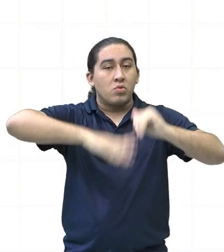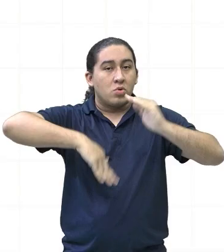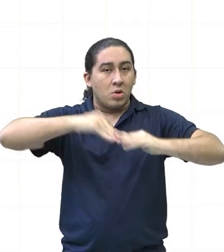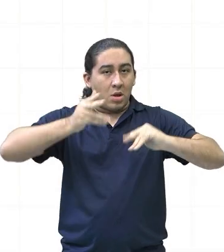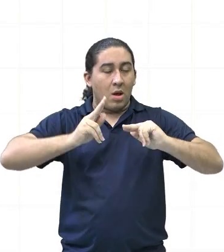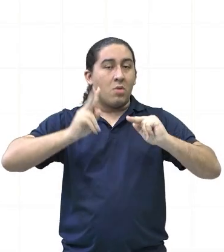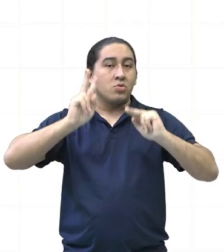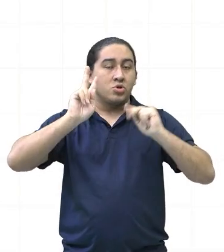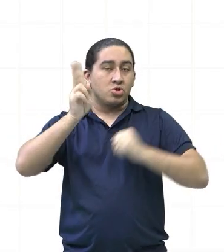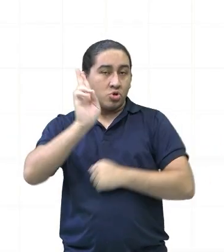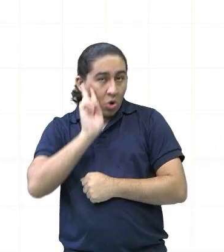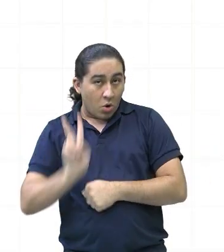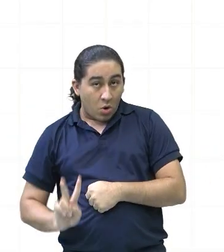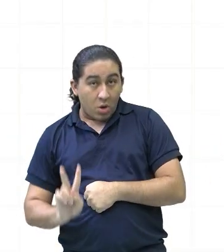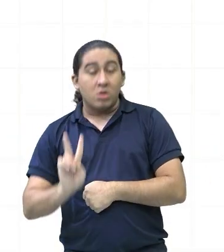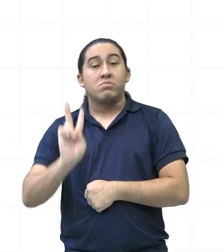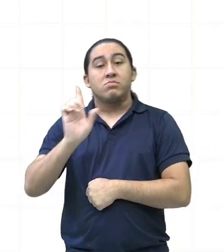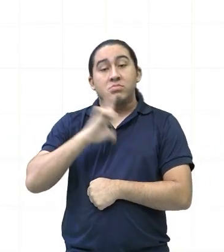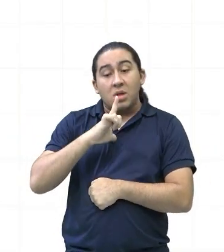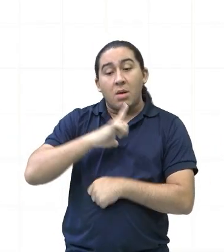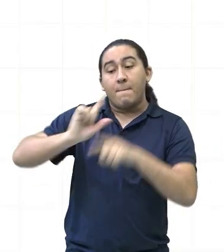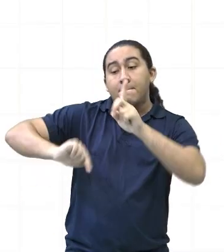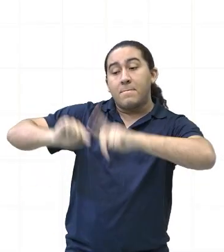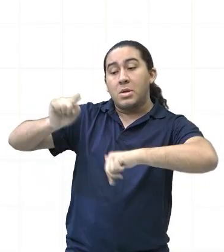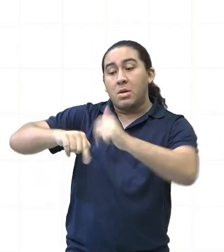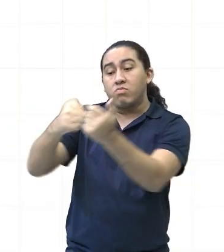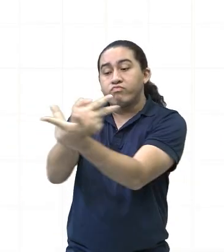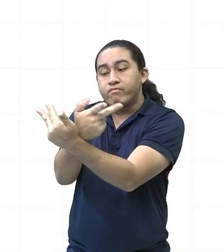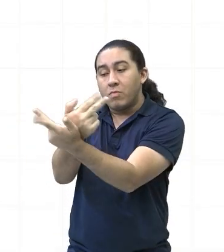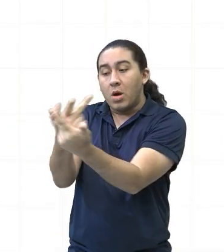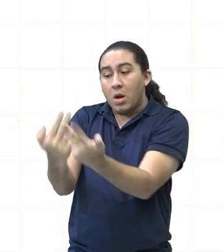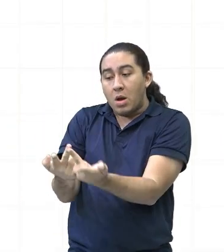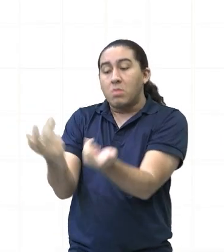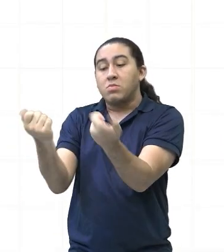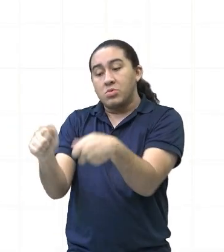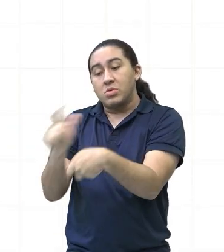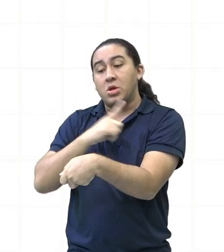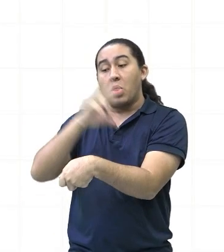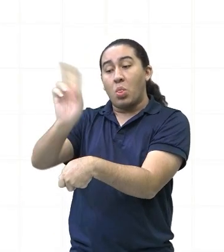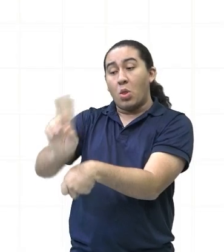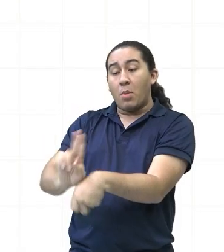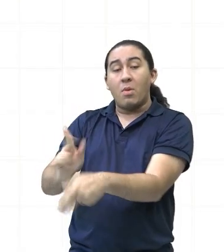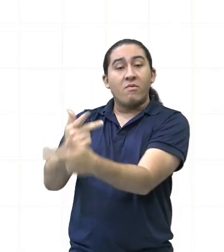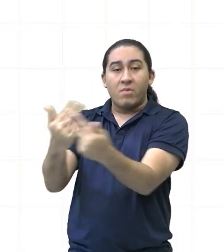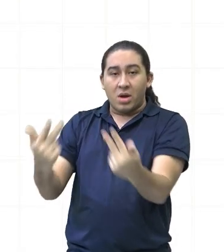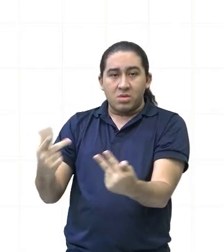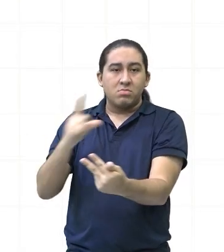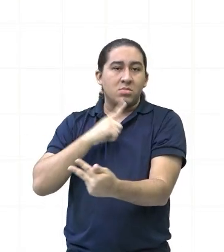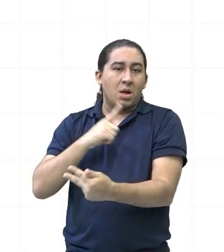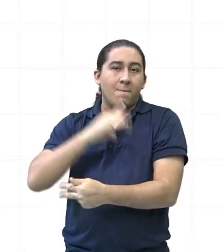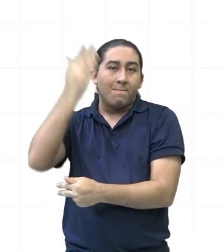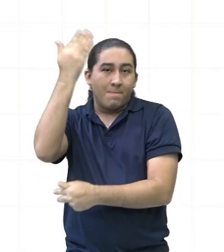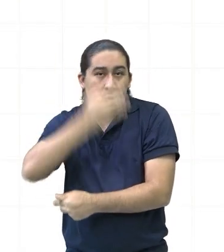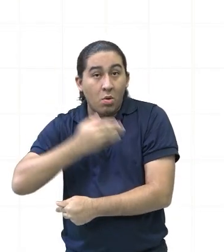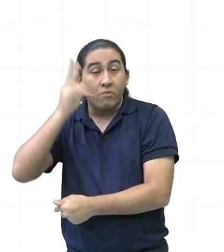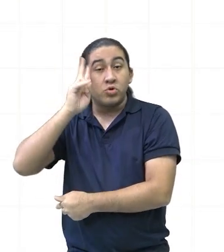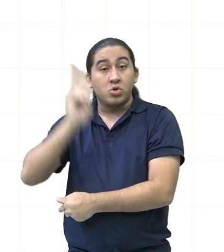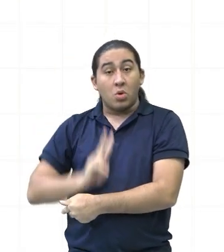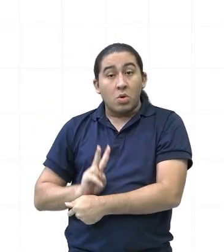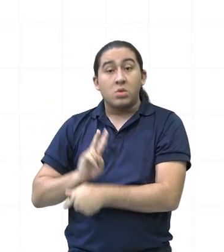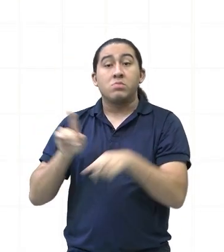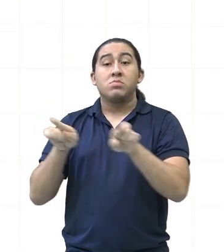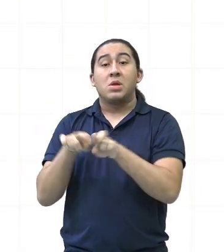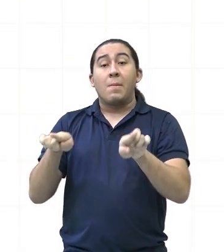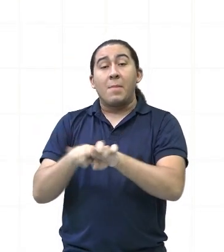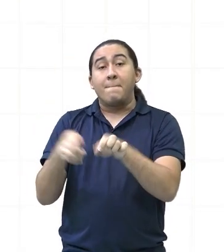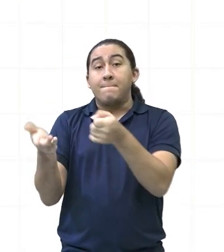né? Sejam, então, eles documentos históricos, fontes históricas ou evidências históricas. Tudo